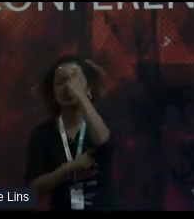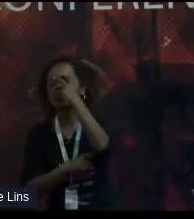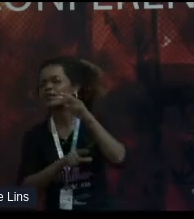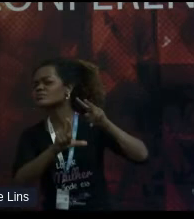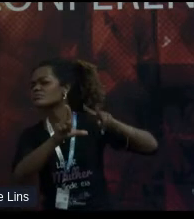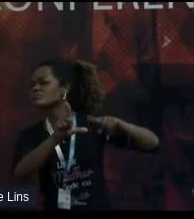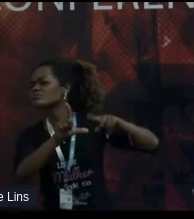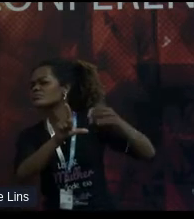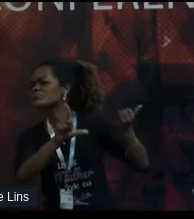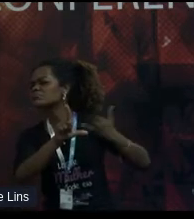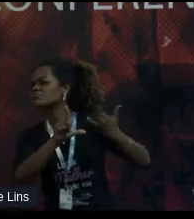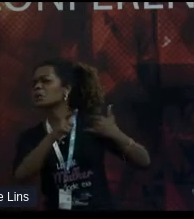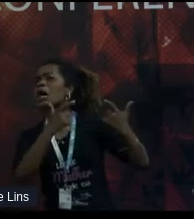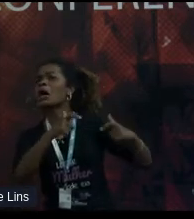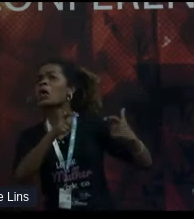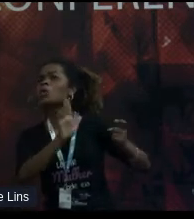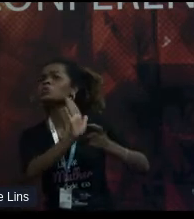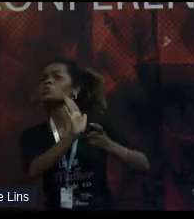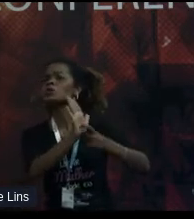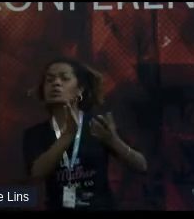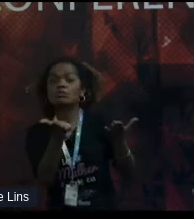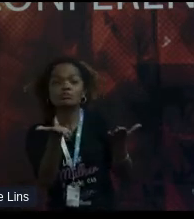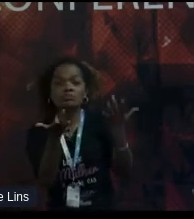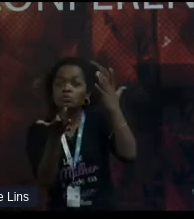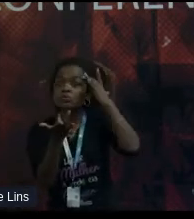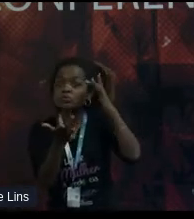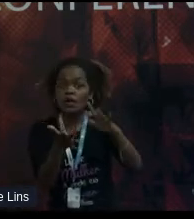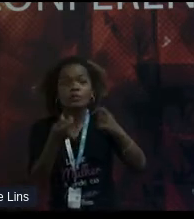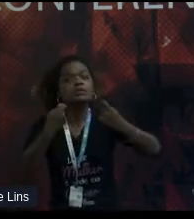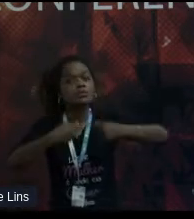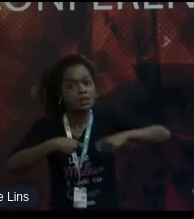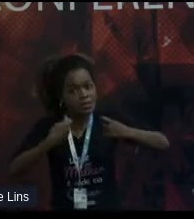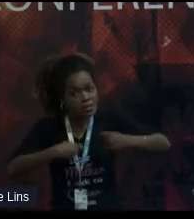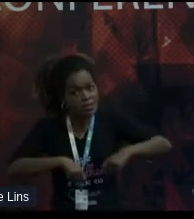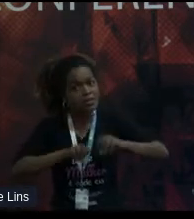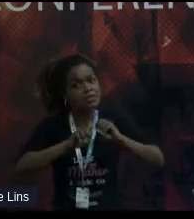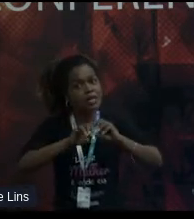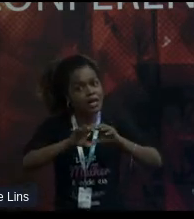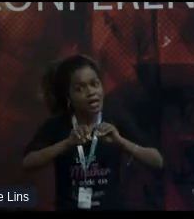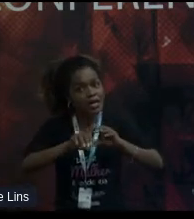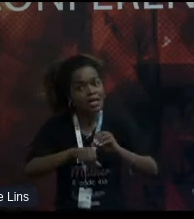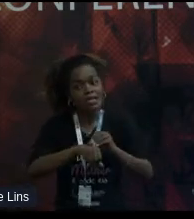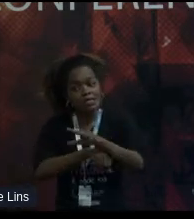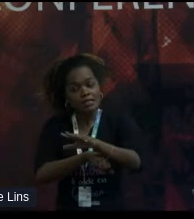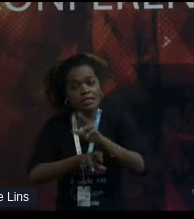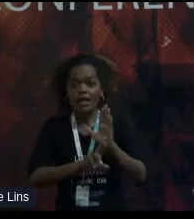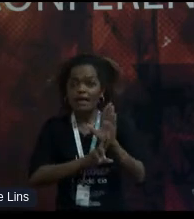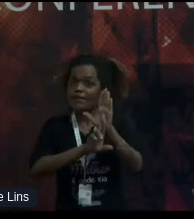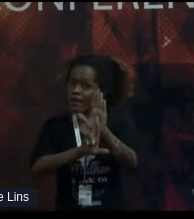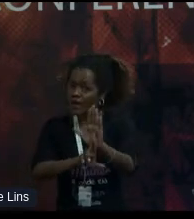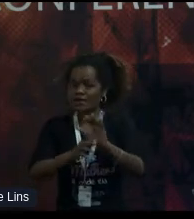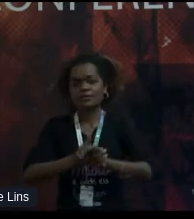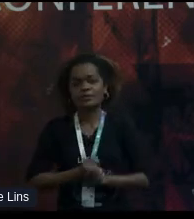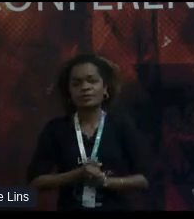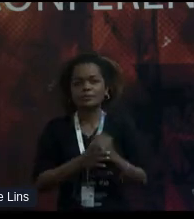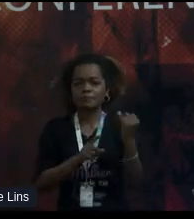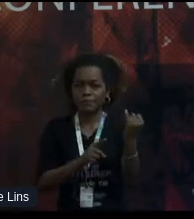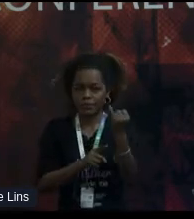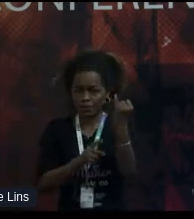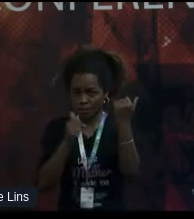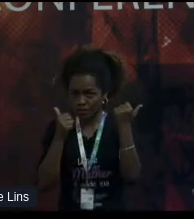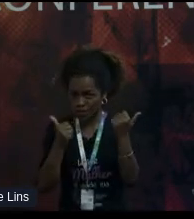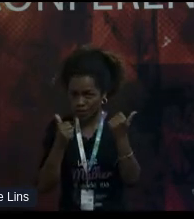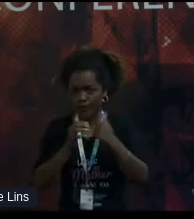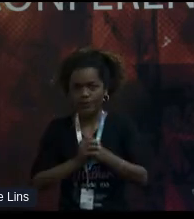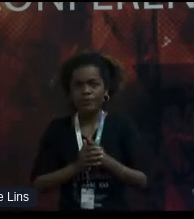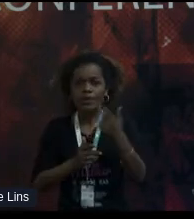saber onde é que esse botão está posicionado. Então, a gente precisa dar essa referência. Então, é importante isso.